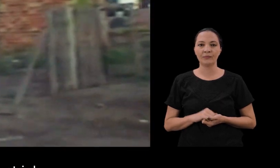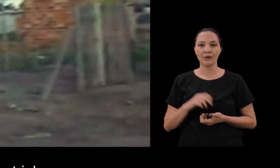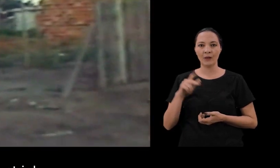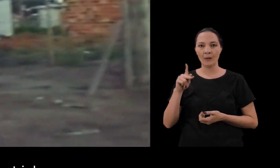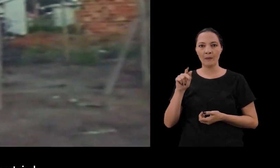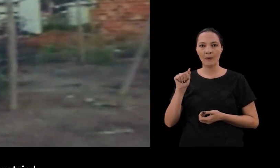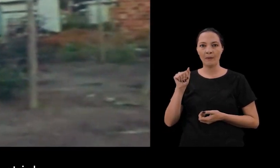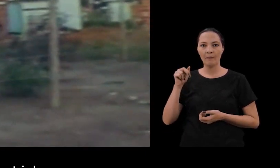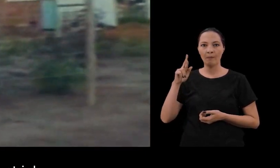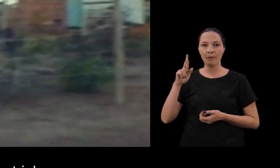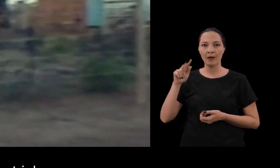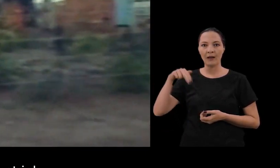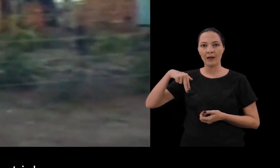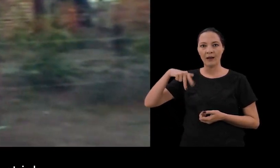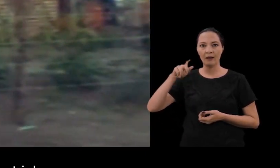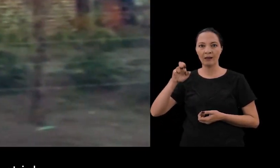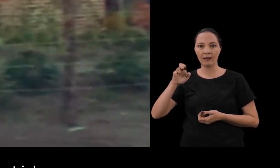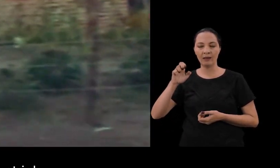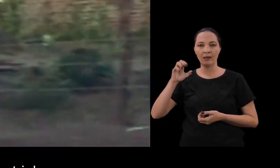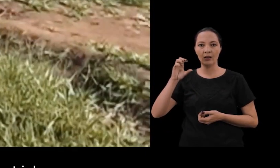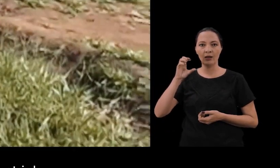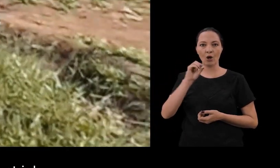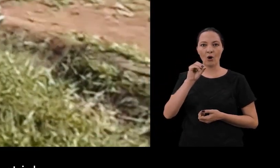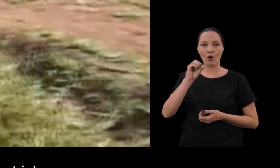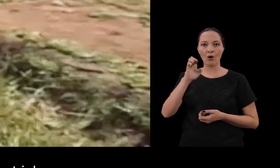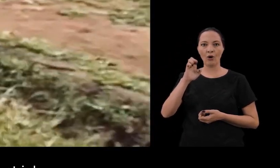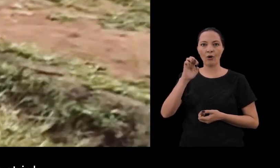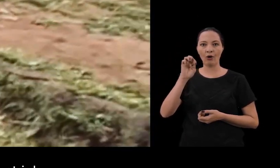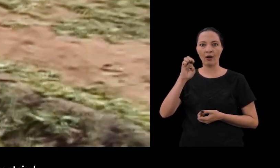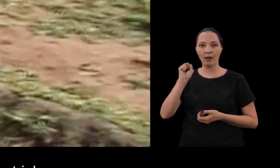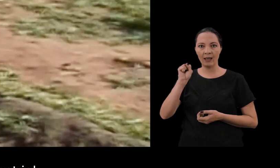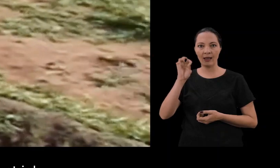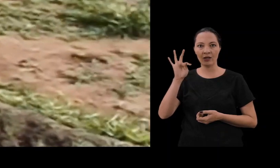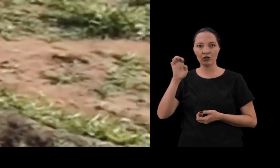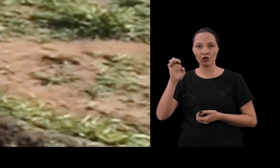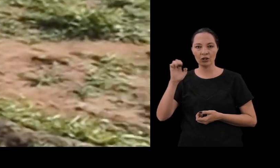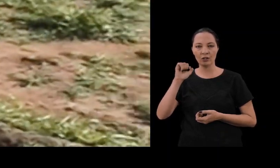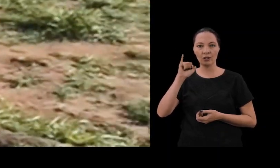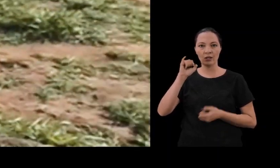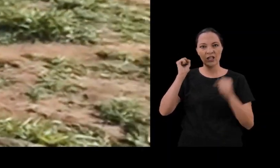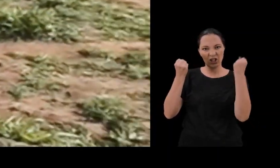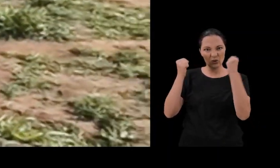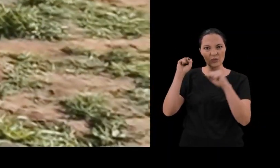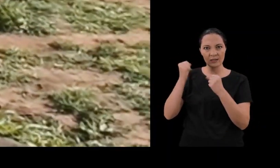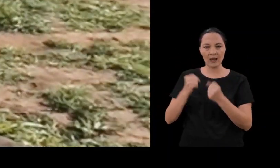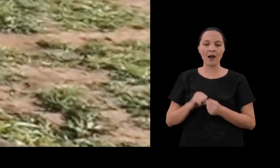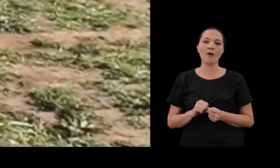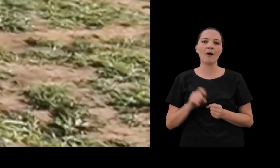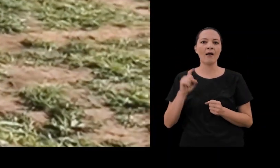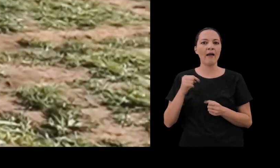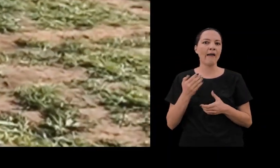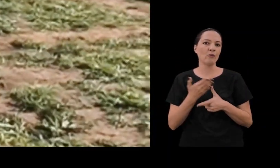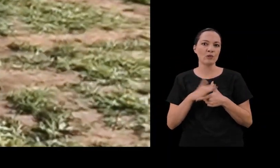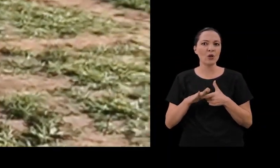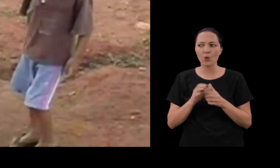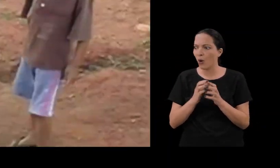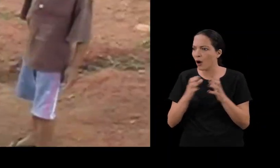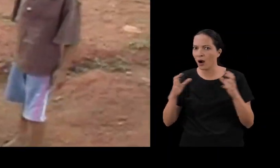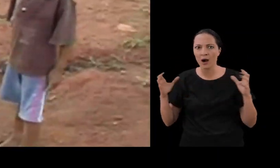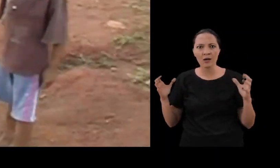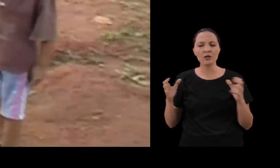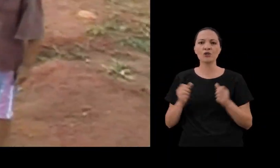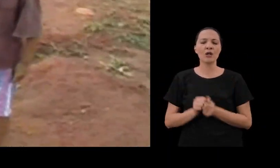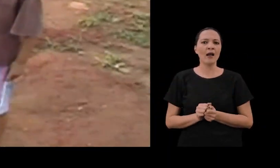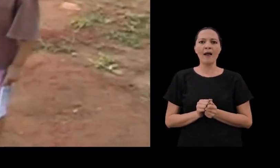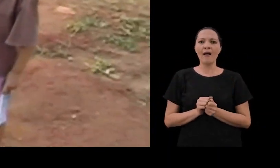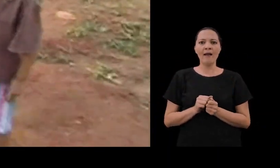O Parque Oeste Industrial estava praticamente a um setor, né? E as famílias foram tiradas